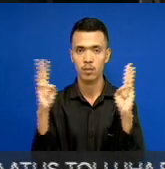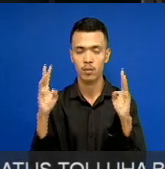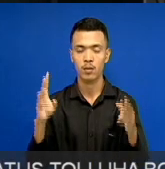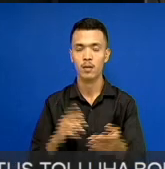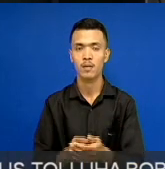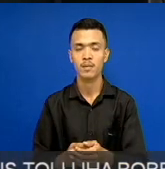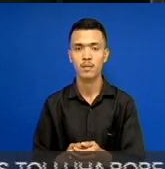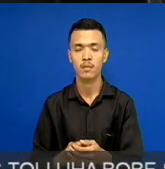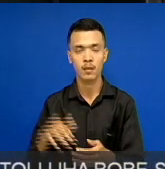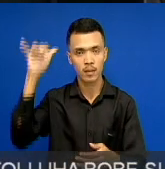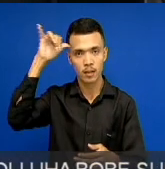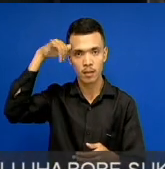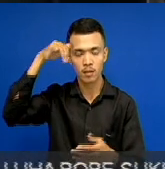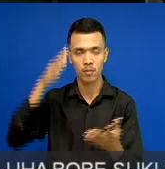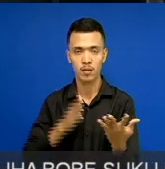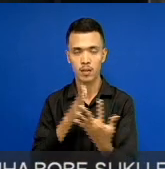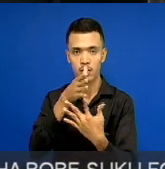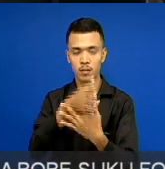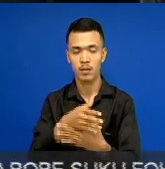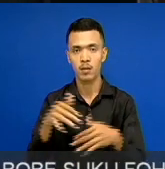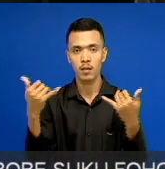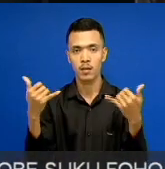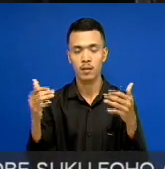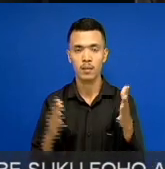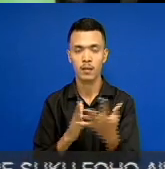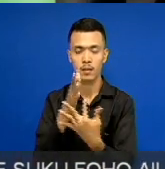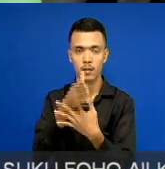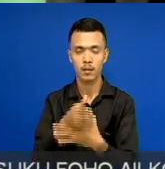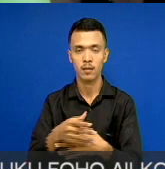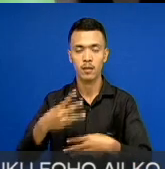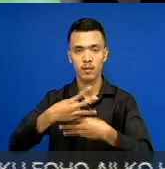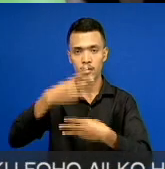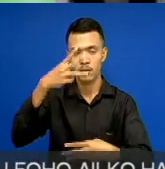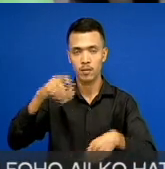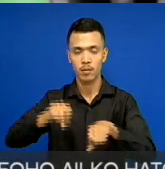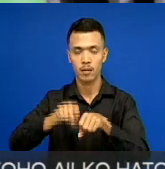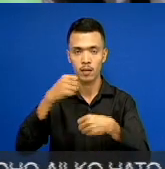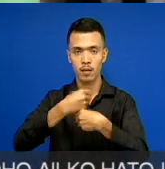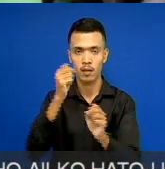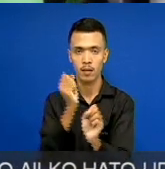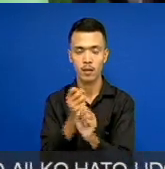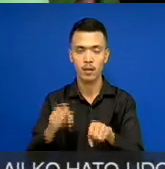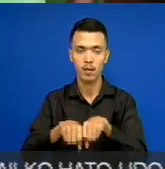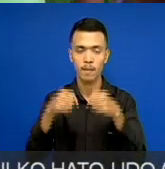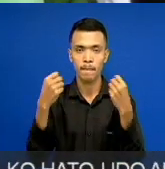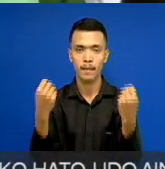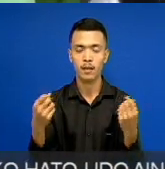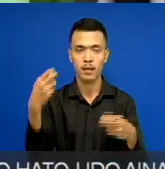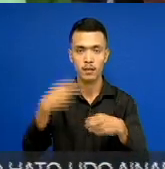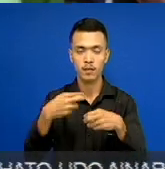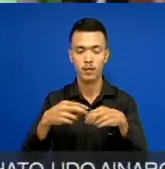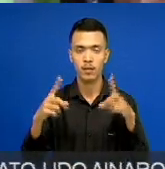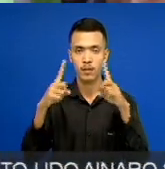mos tama ya ne van. Às vezes ve lavar siramos ba ali marimana, vidro mos halo rahon hoto, então ira ne risco bot ba mi na escola ira ne ma